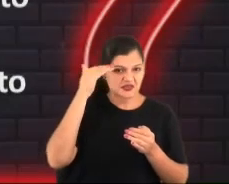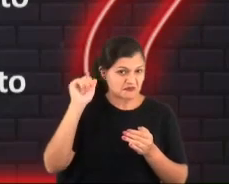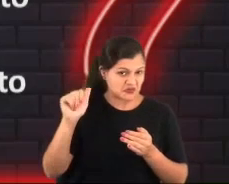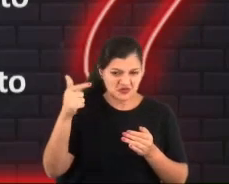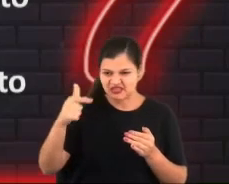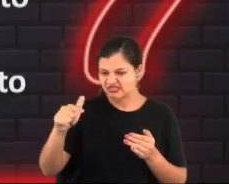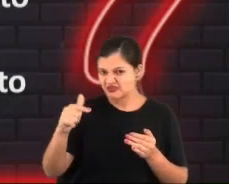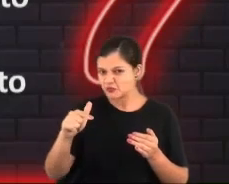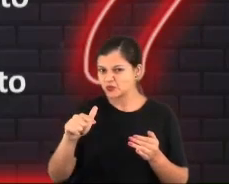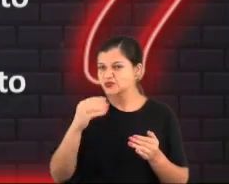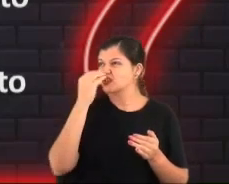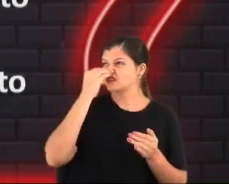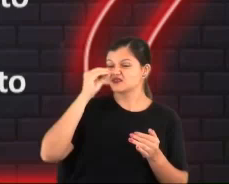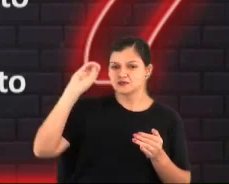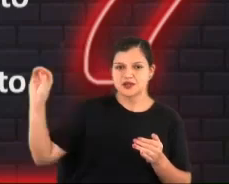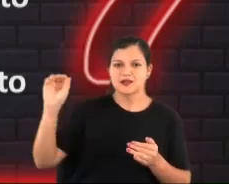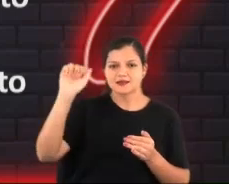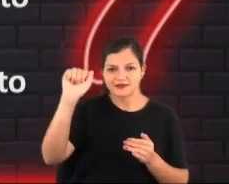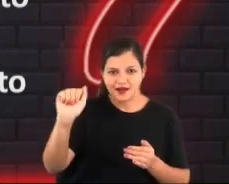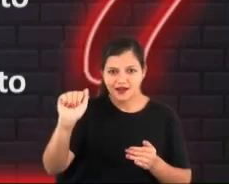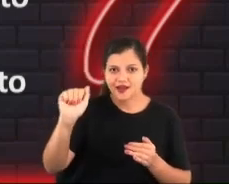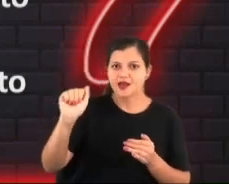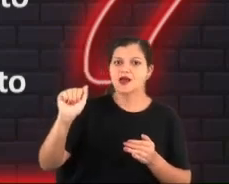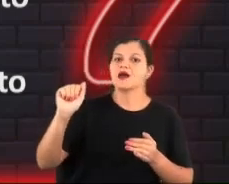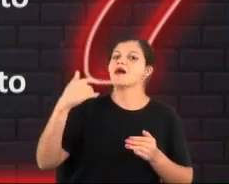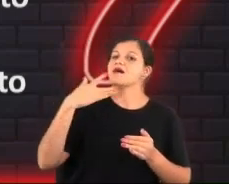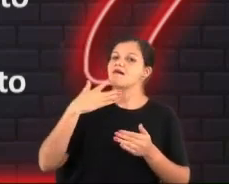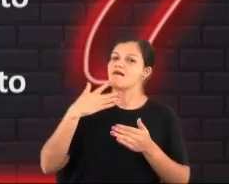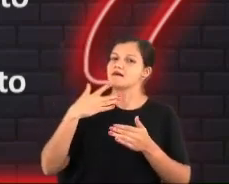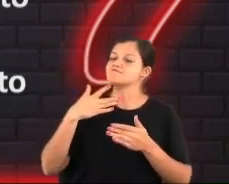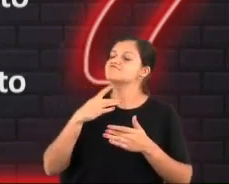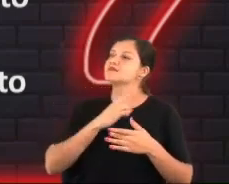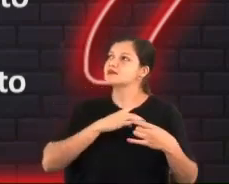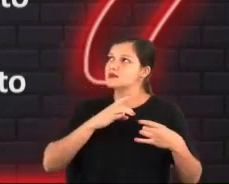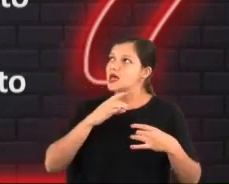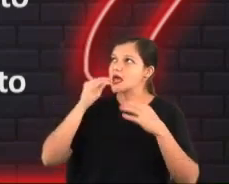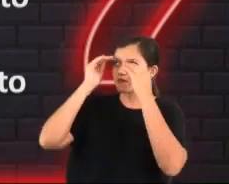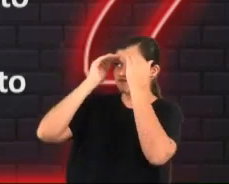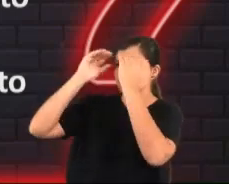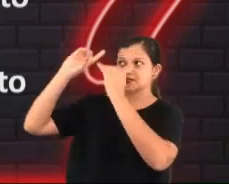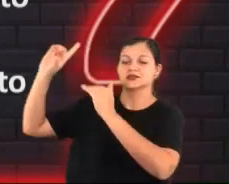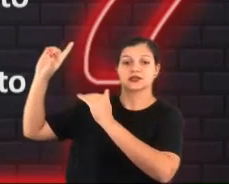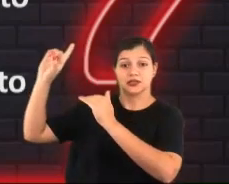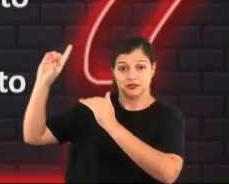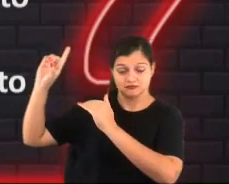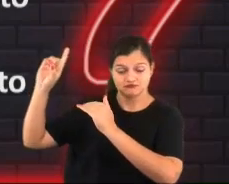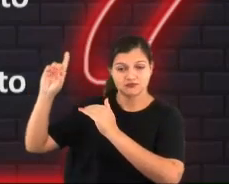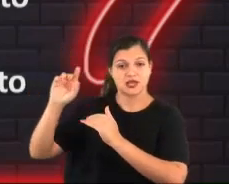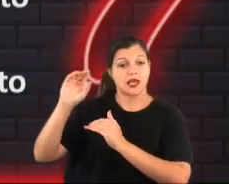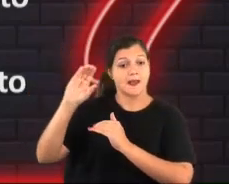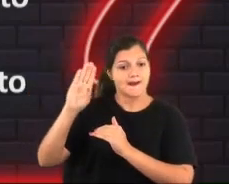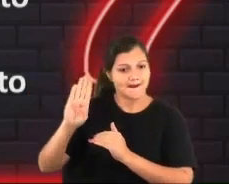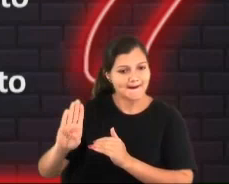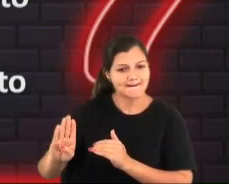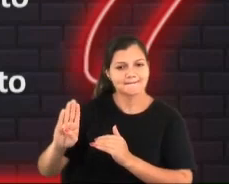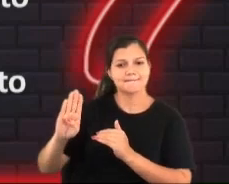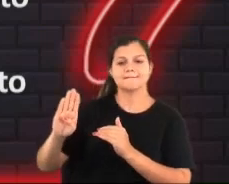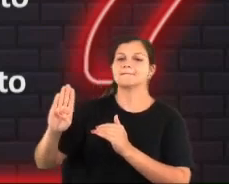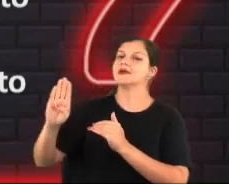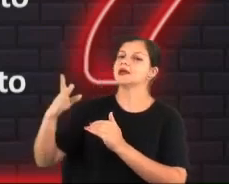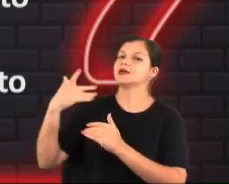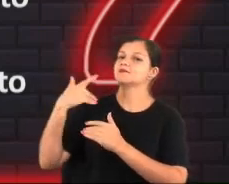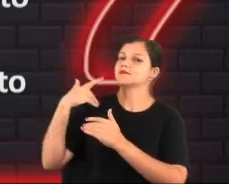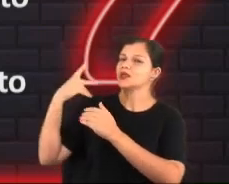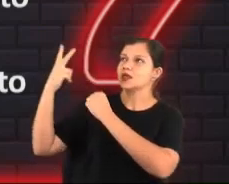A, o temor do Senhor. Letra B, a repreensão e o conhecimento. Letra C, a